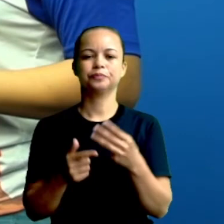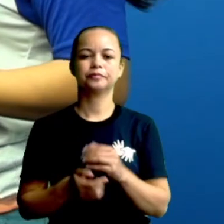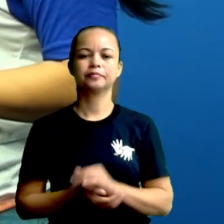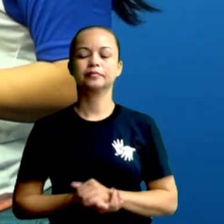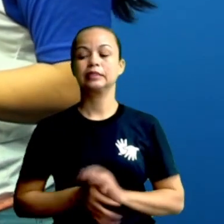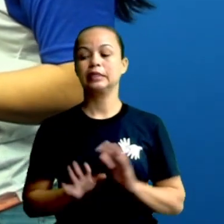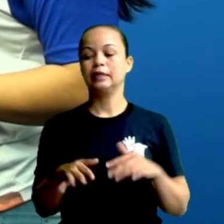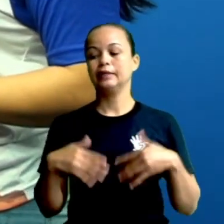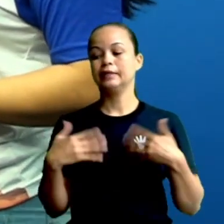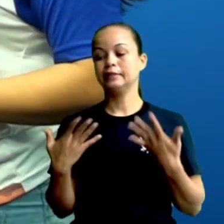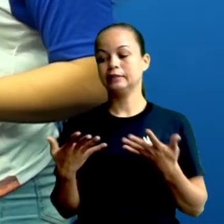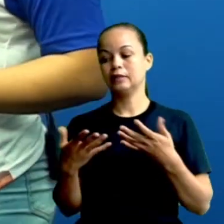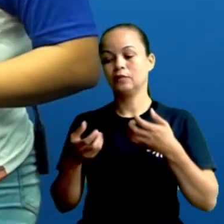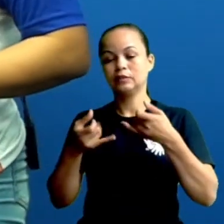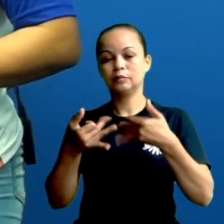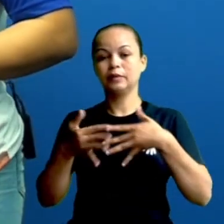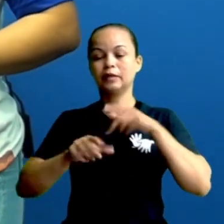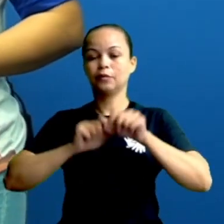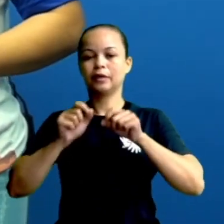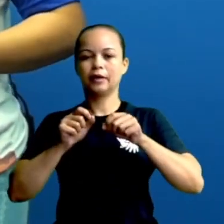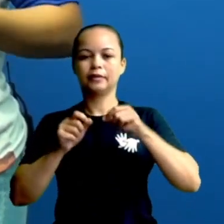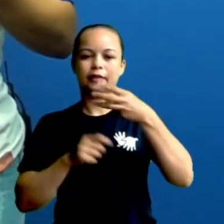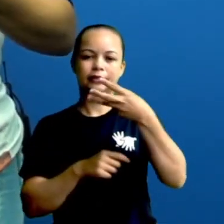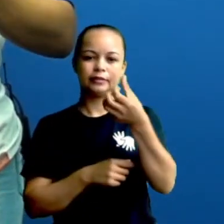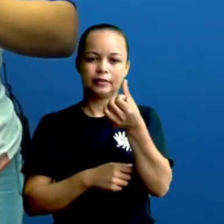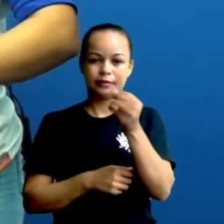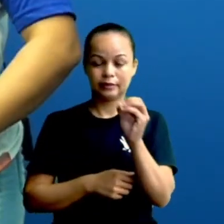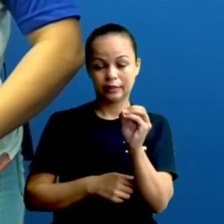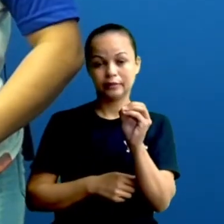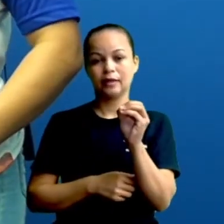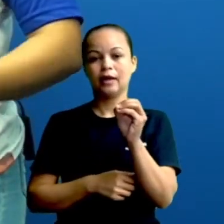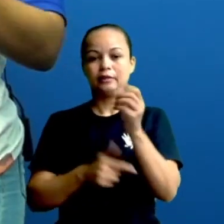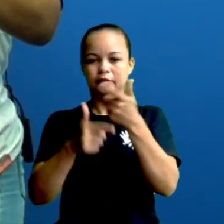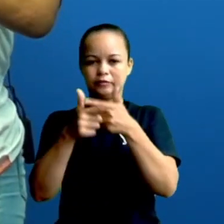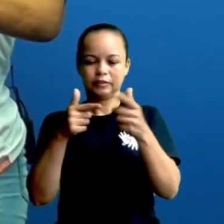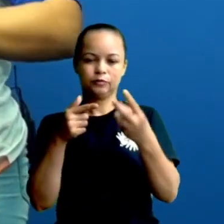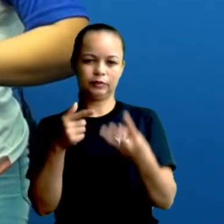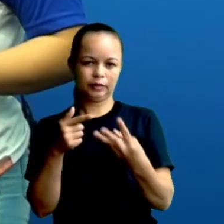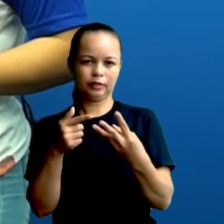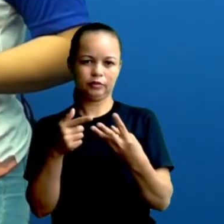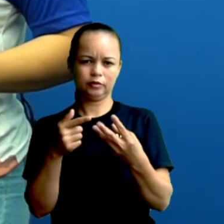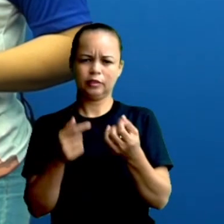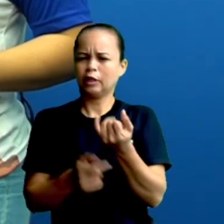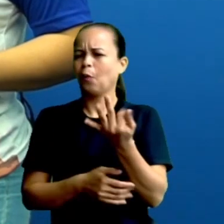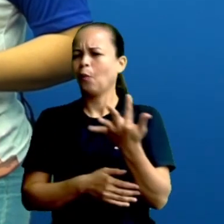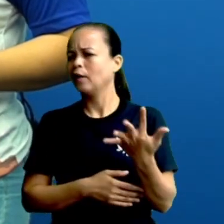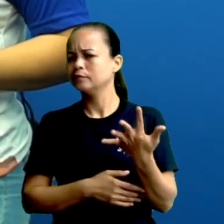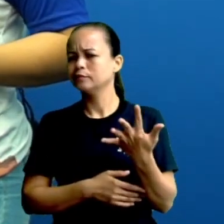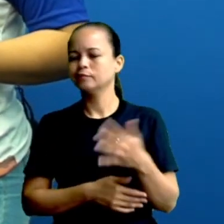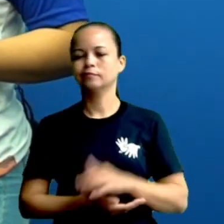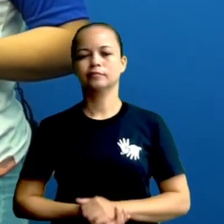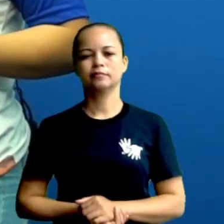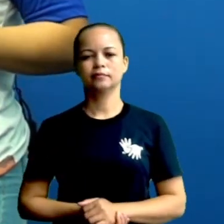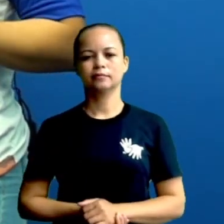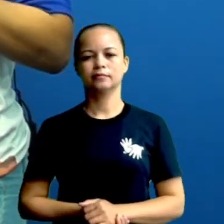Então, isso quer dizer que 360 foi dividido em 3. Dá quanto, gente?